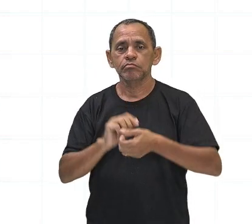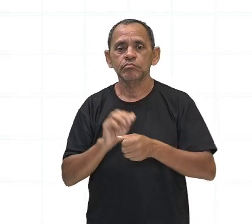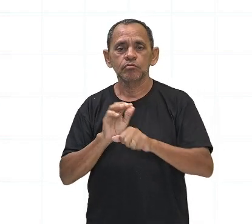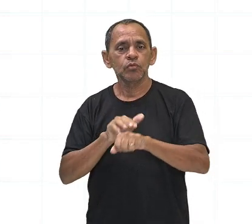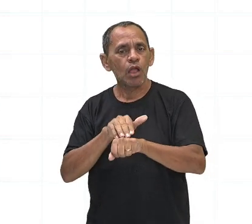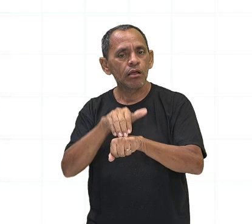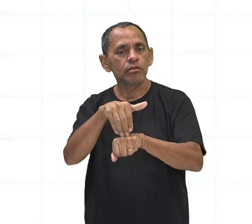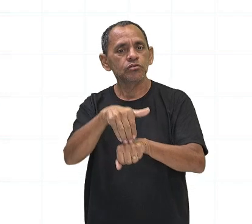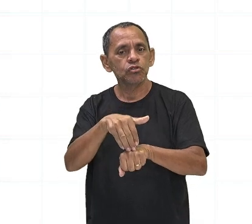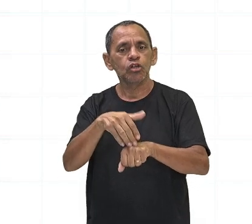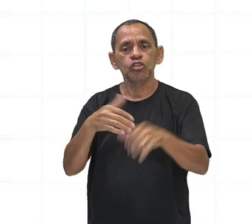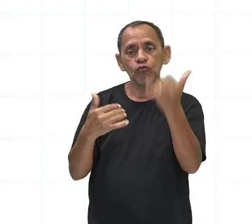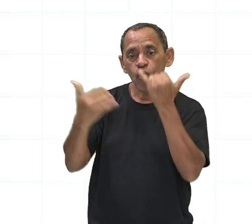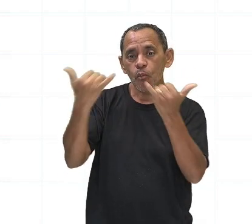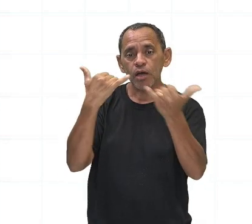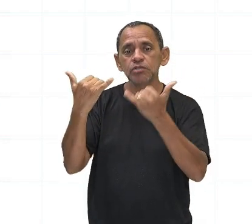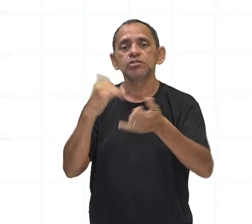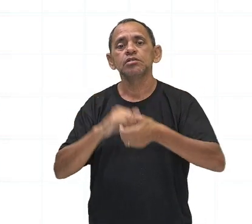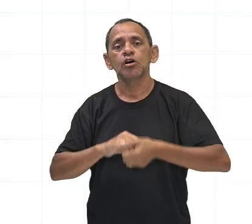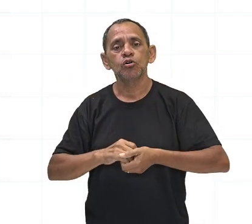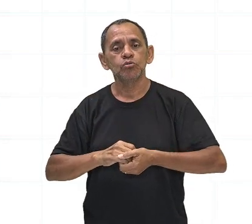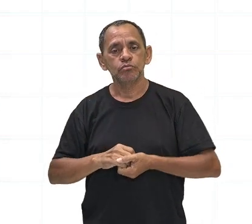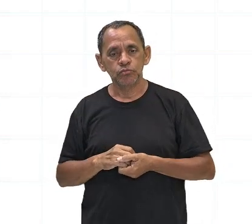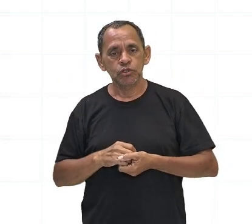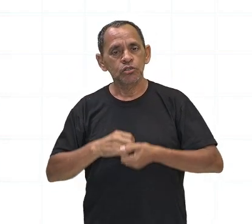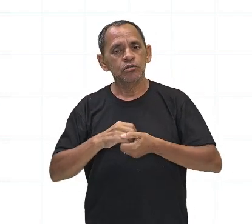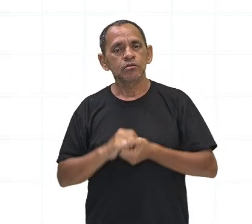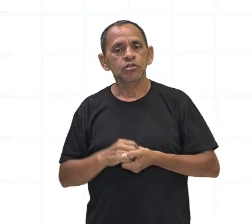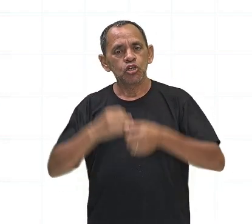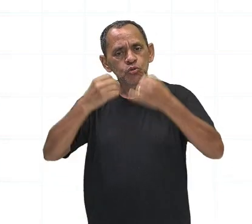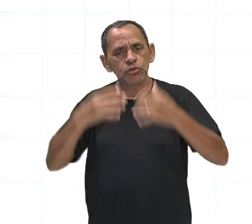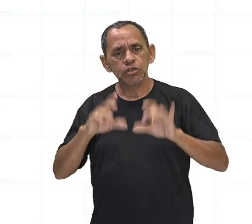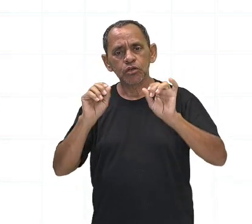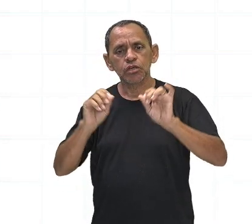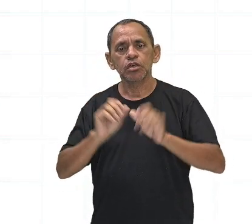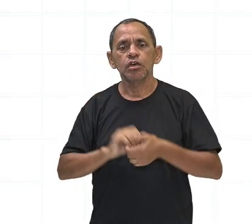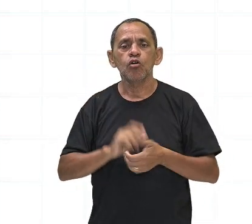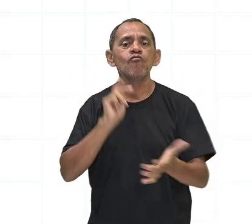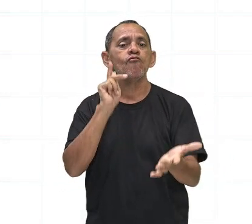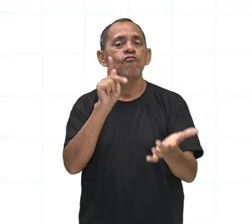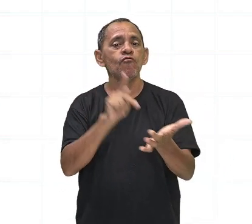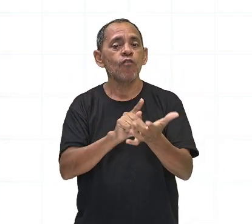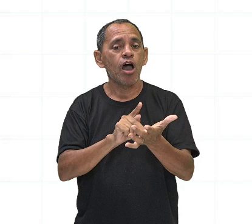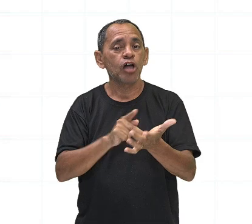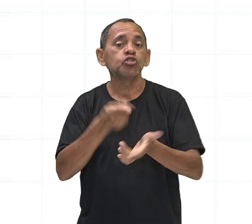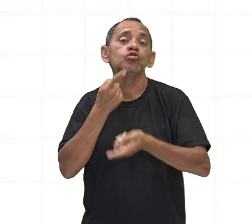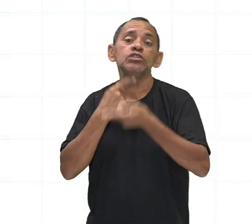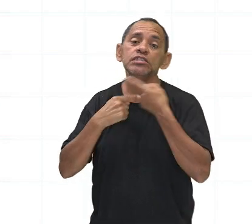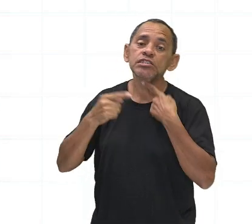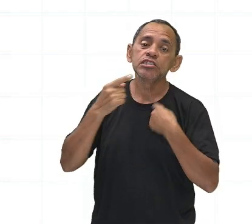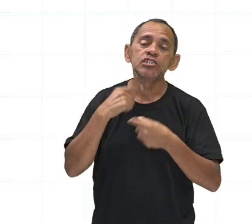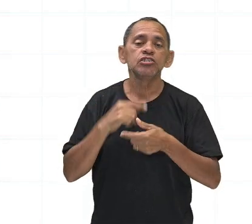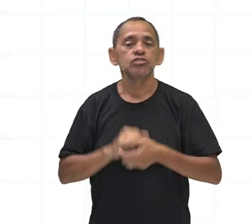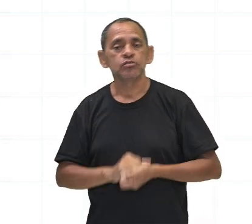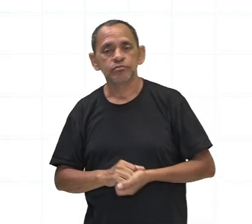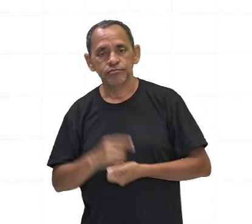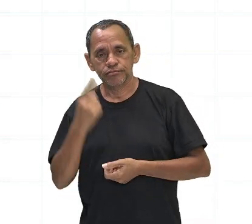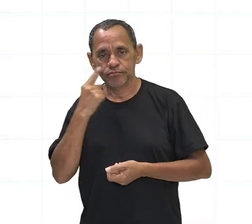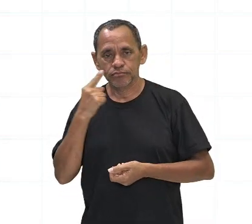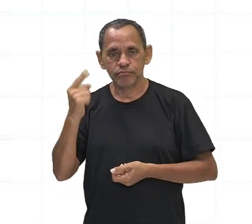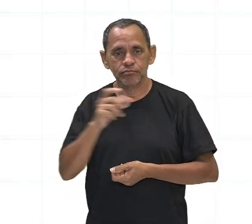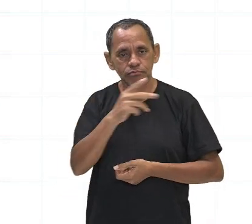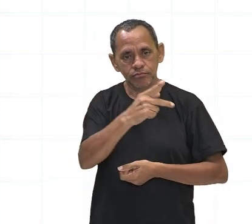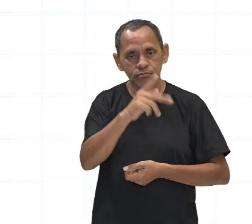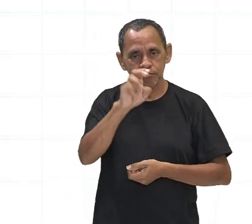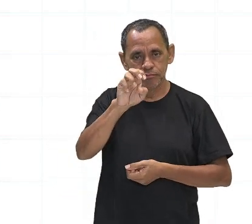expressa um fato ou um desejo, tá? Então, Pedro veio, gostaria que Pedro viesse. Essas formas aí, o